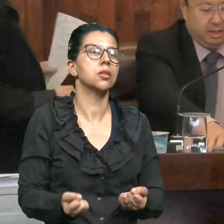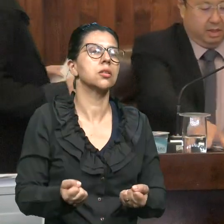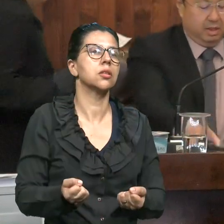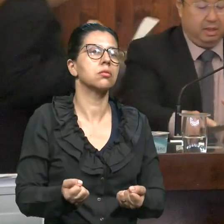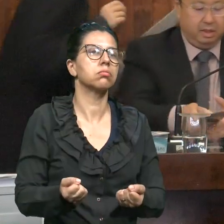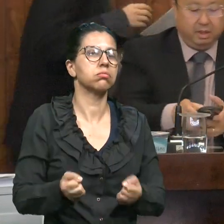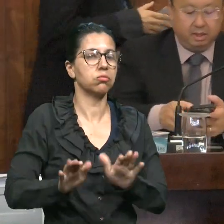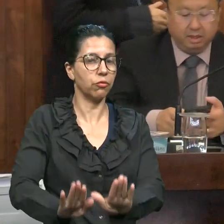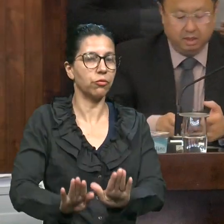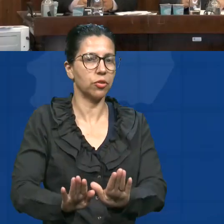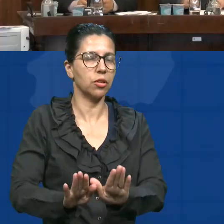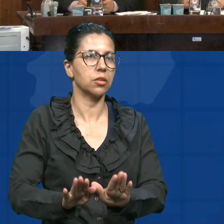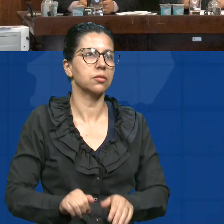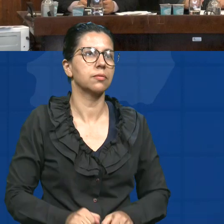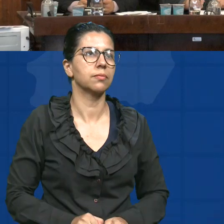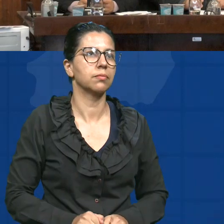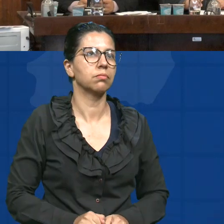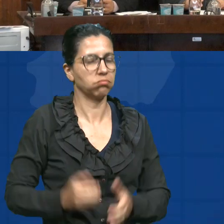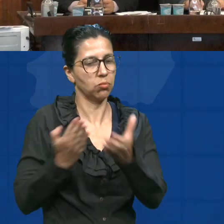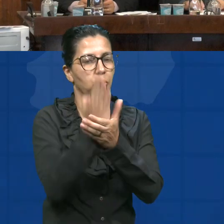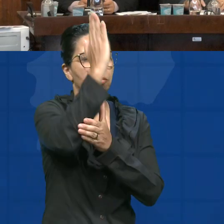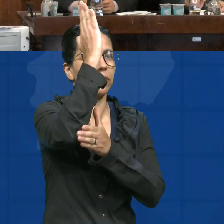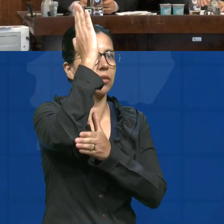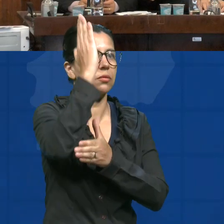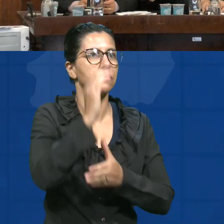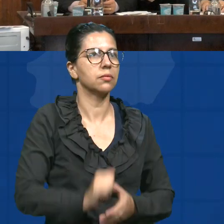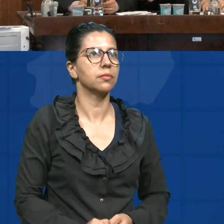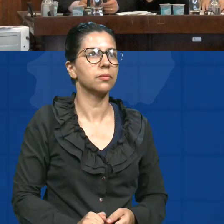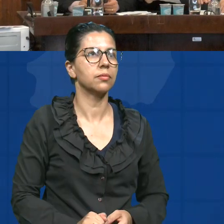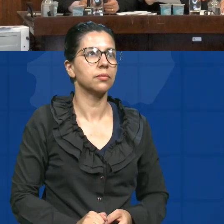que estiverem favoráveis, permaneçam como se encontram. Aprovado.